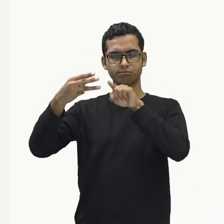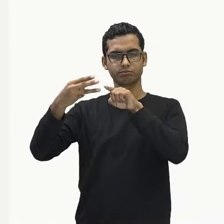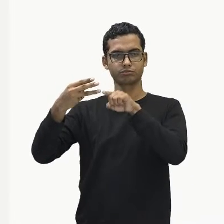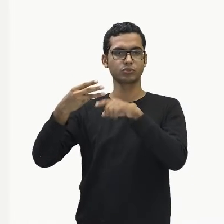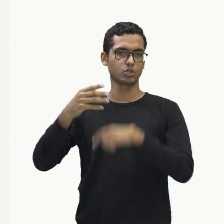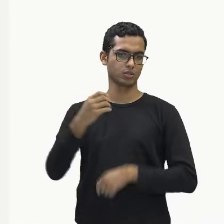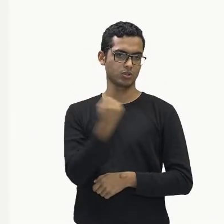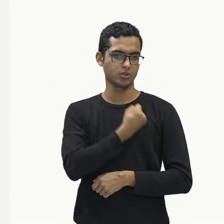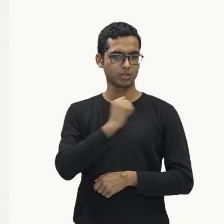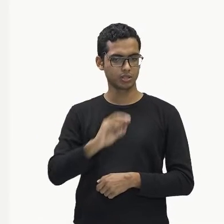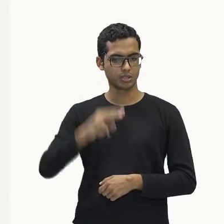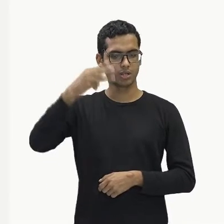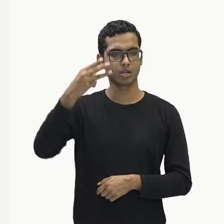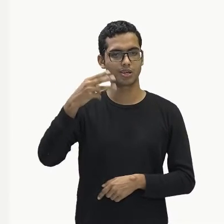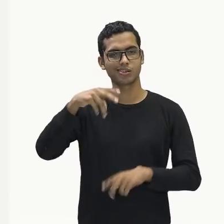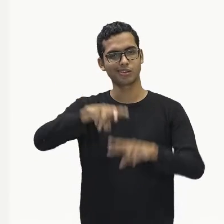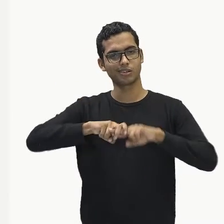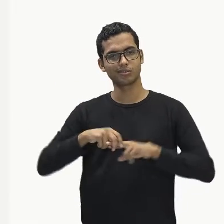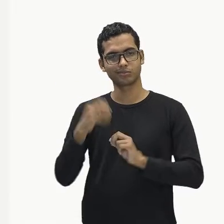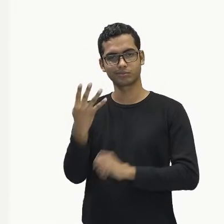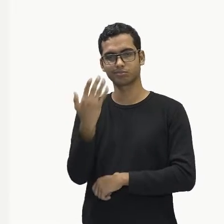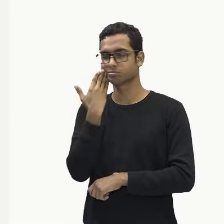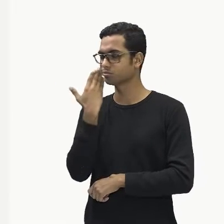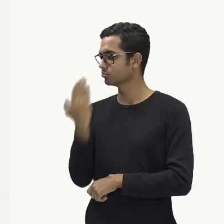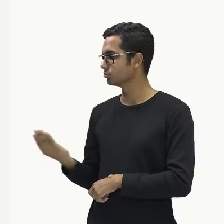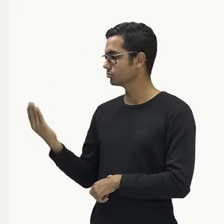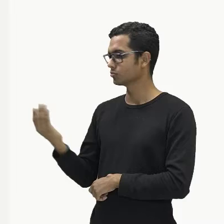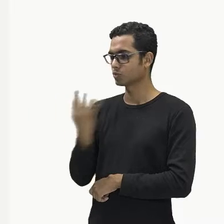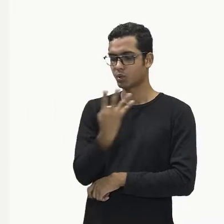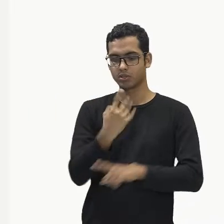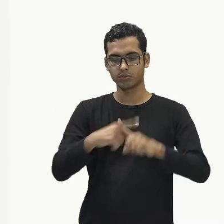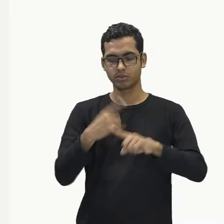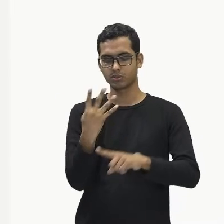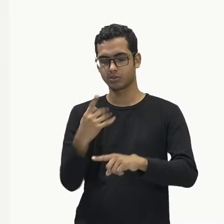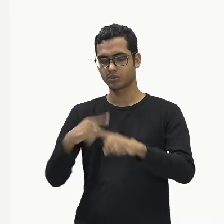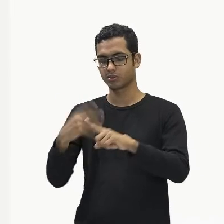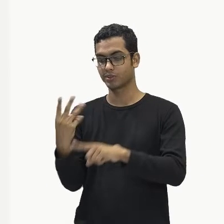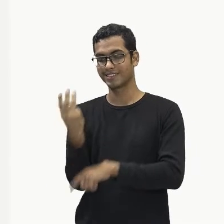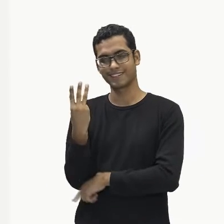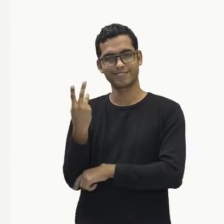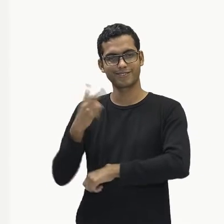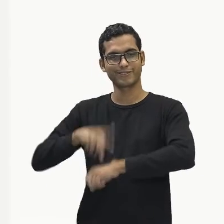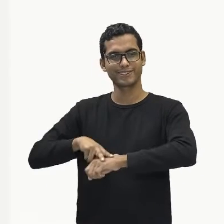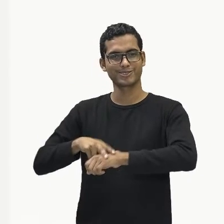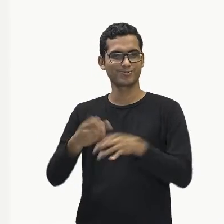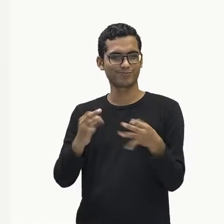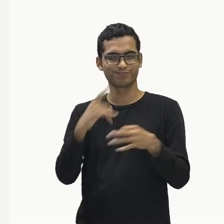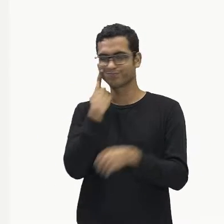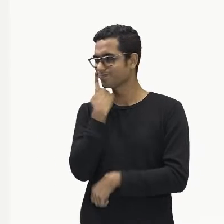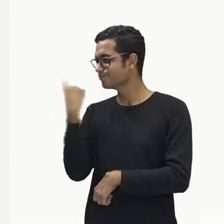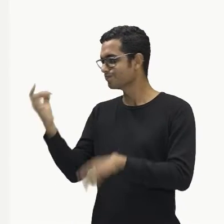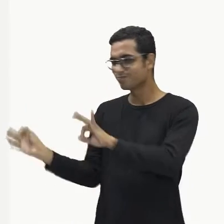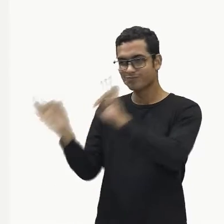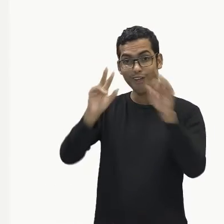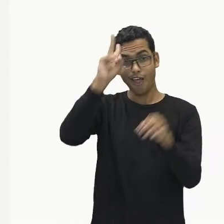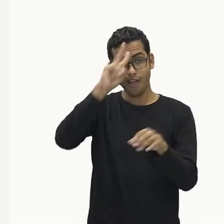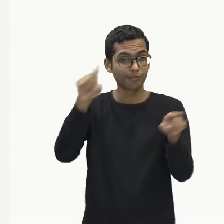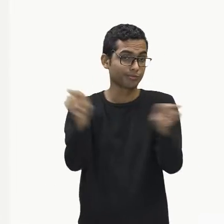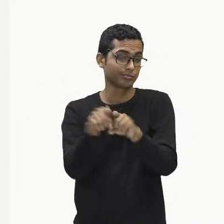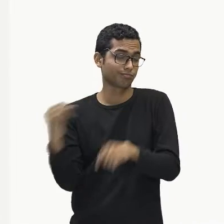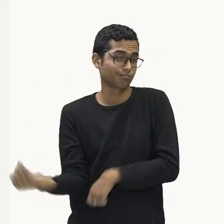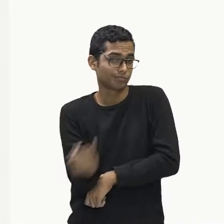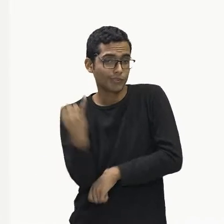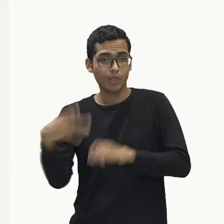isso que o 4 está aparecendo aí 3 vezes, e vale a pena lembrar que a operação aqui